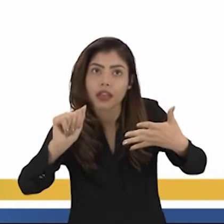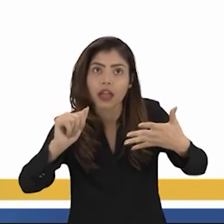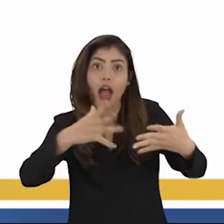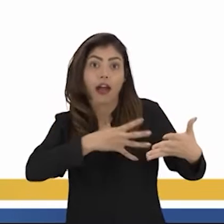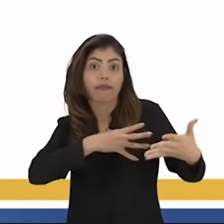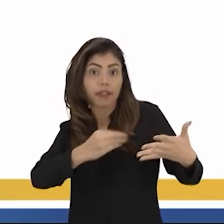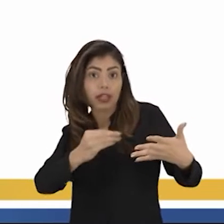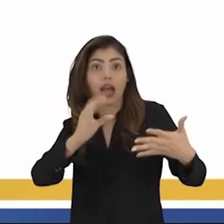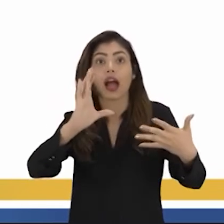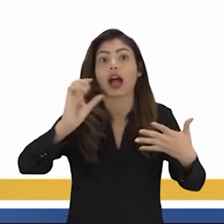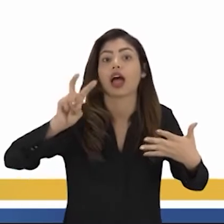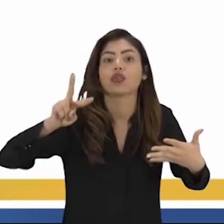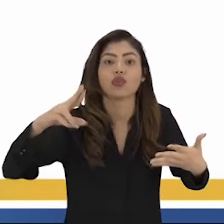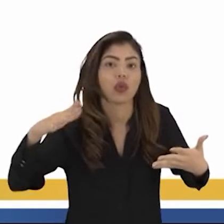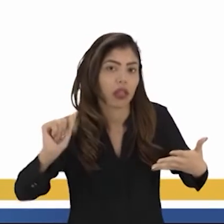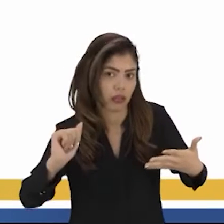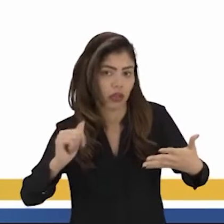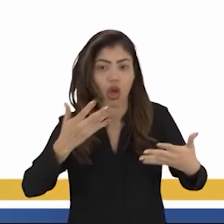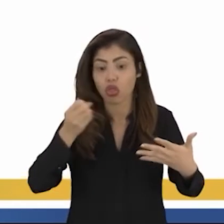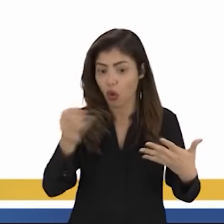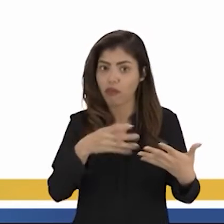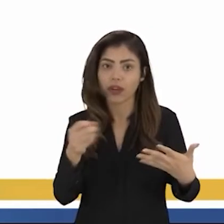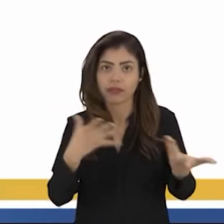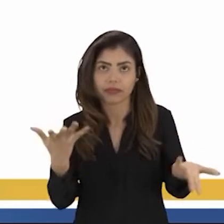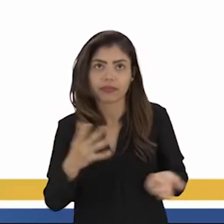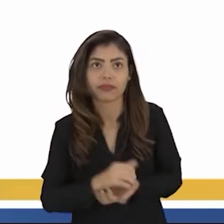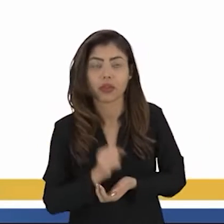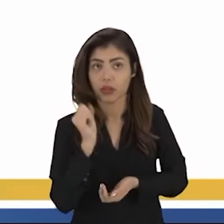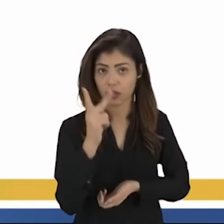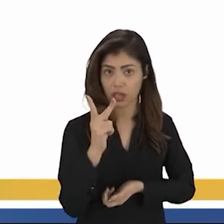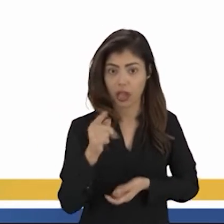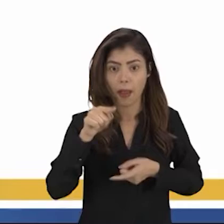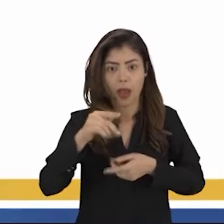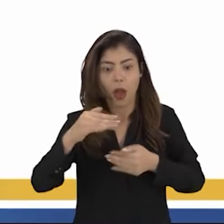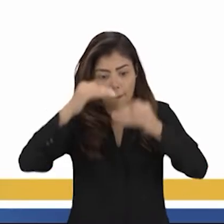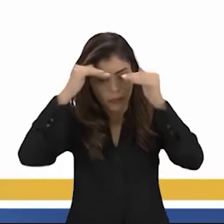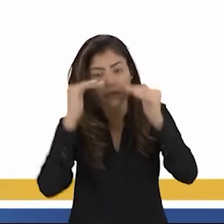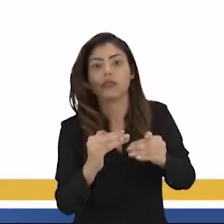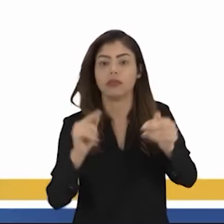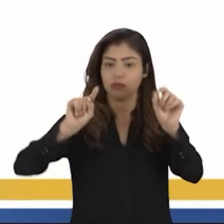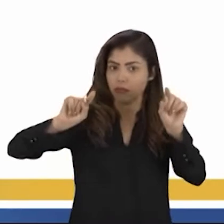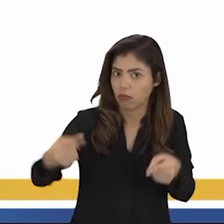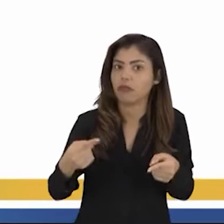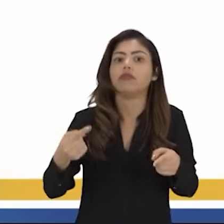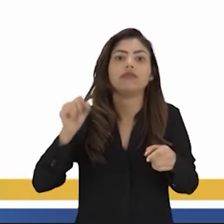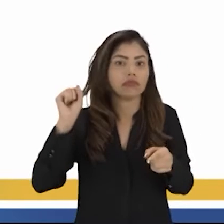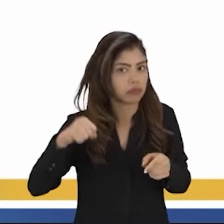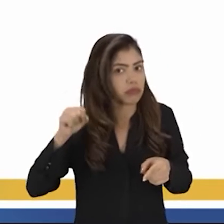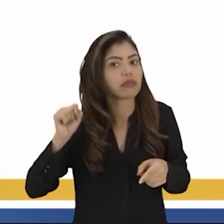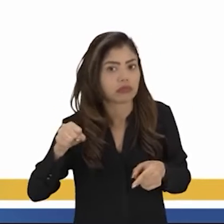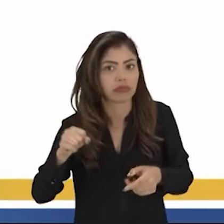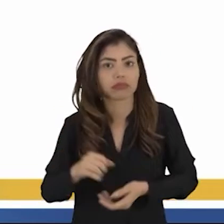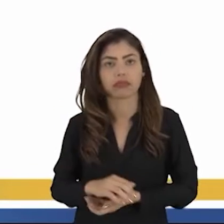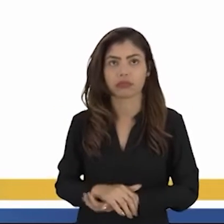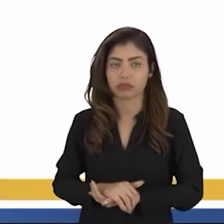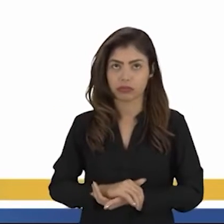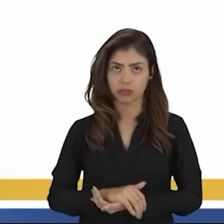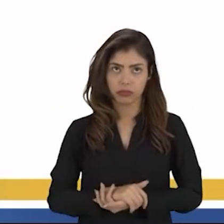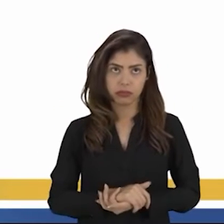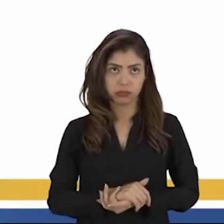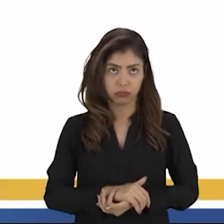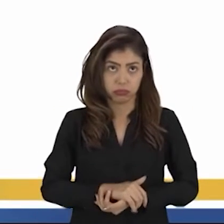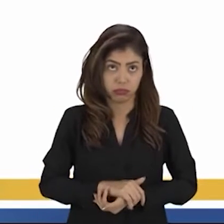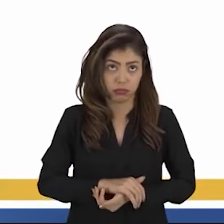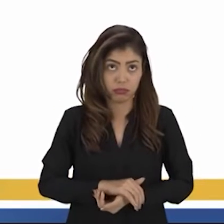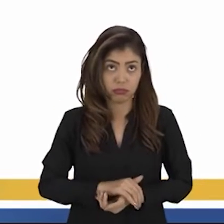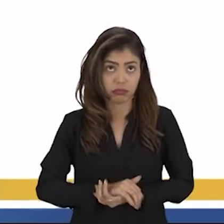é a filha caçula dela, ok? Então, aí, obrigatoriamente, também ela tem que estar entre vírgulas.